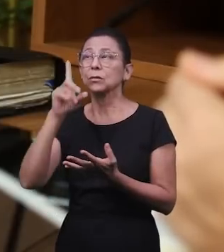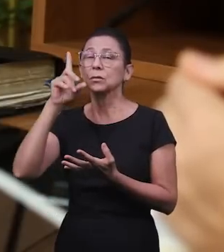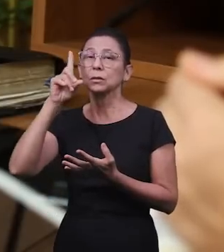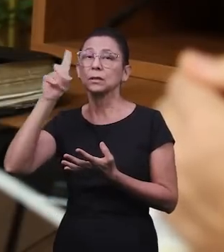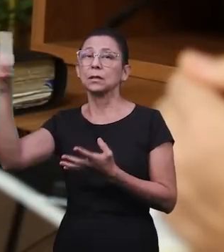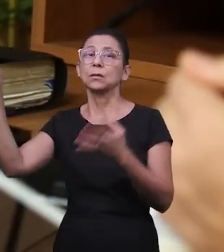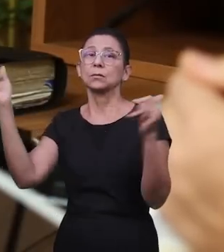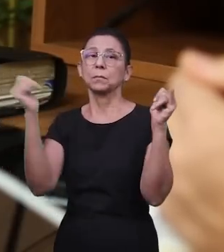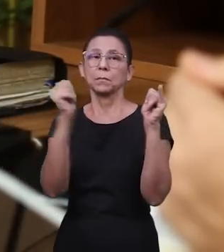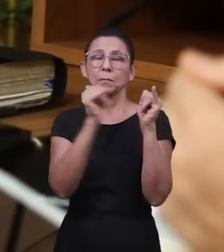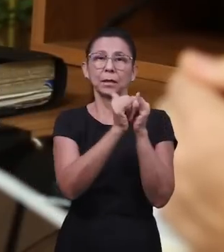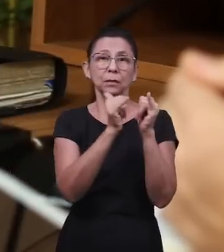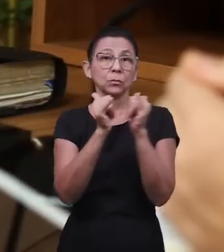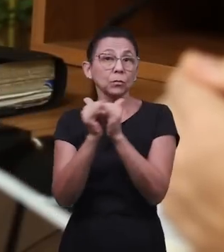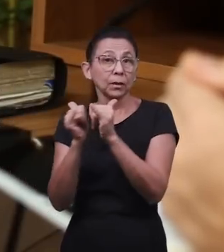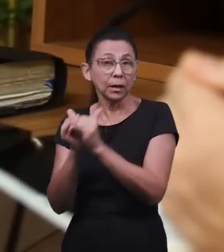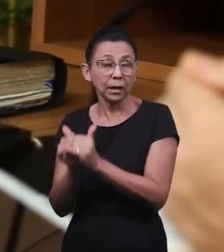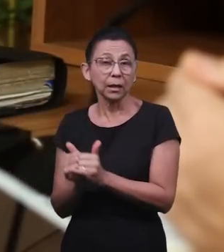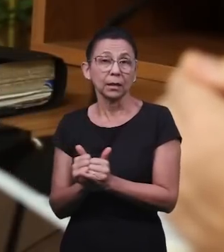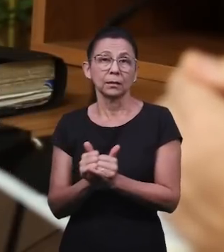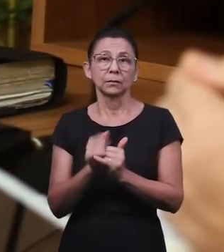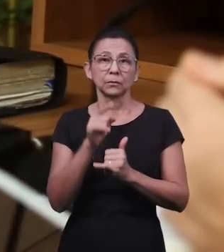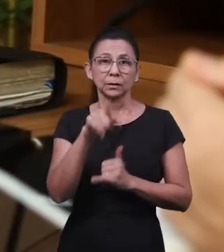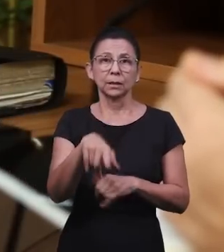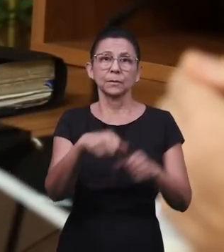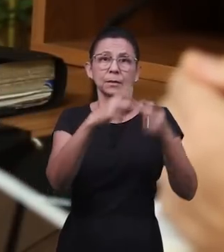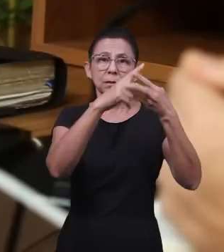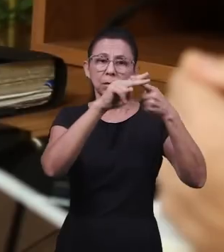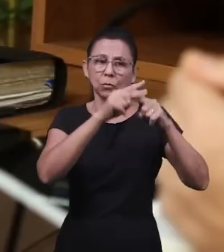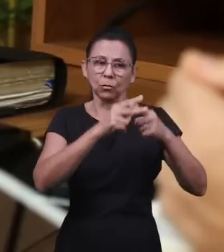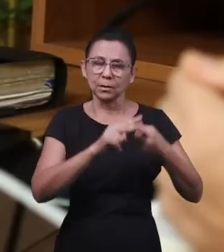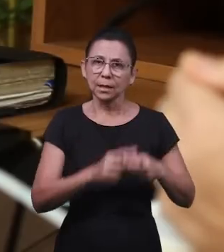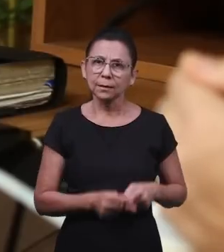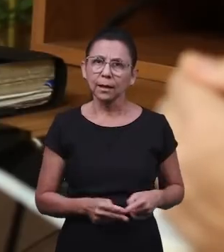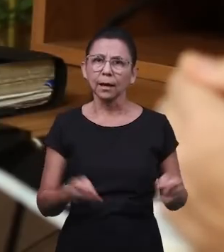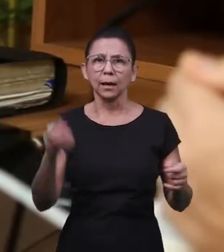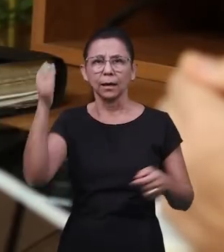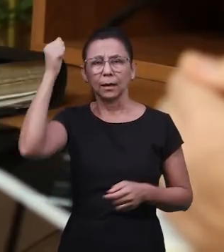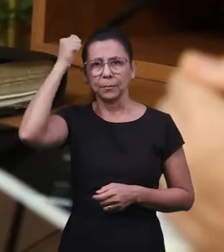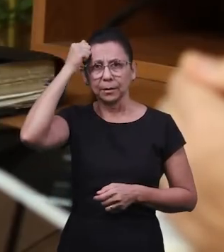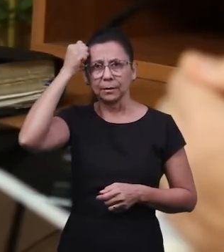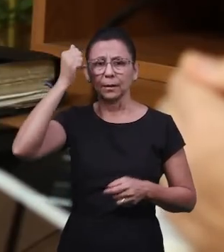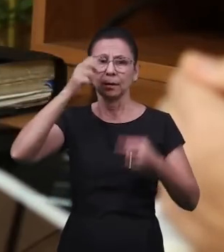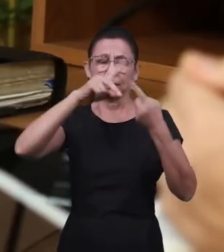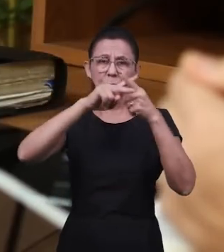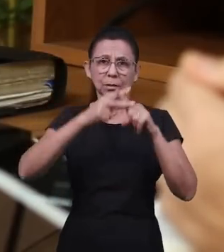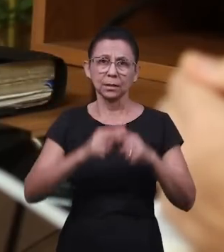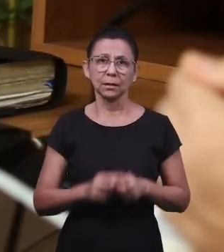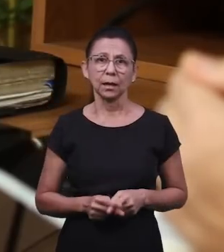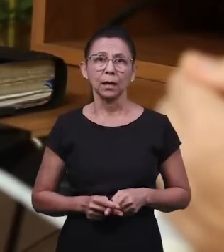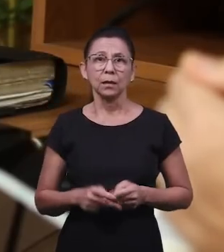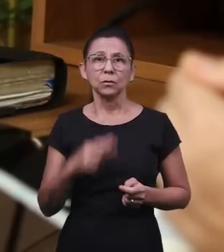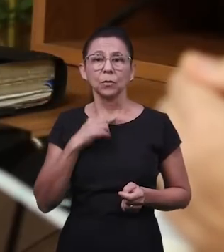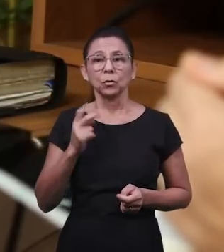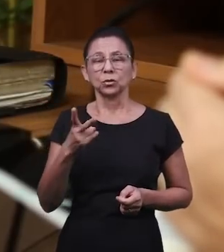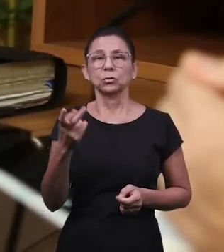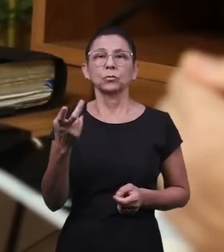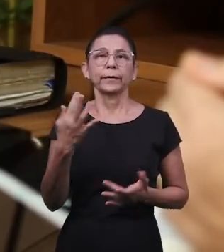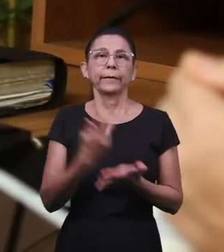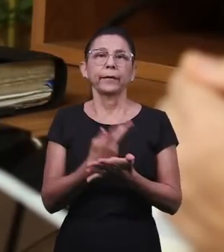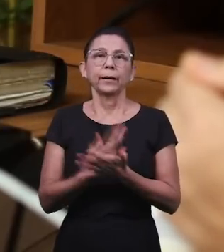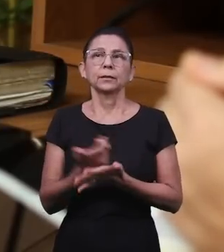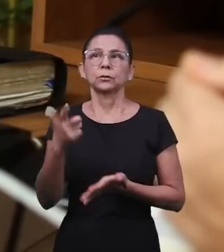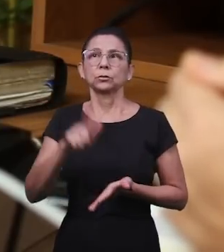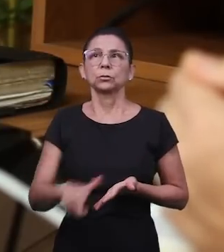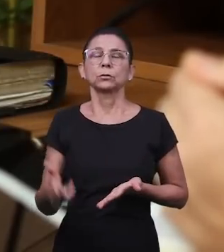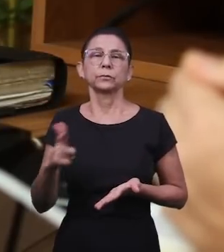atos, ações suas, corrigindo o que você fez. Não vai continuar errando. Eu lembro sempre da irmã que falava assim, ó,